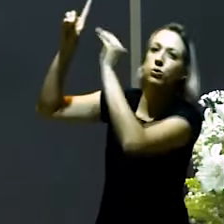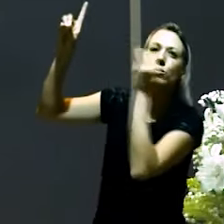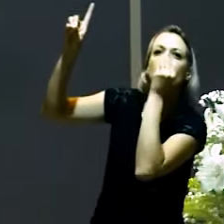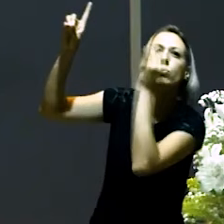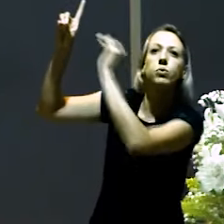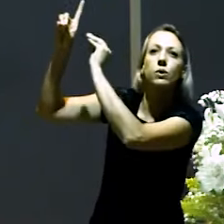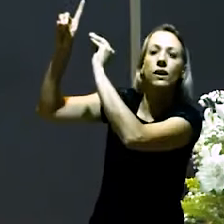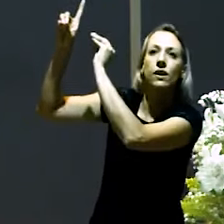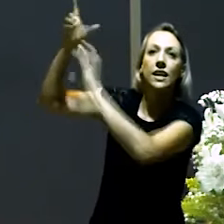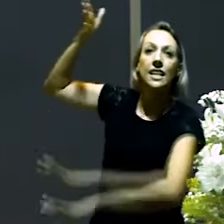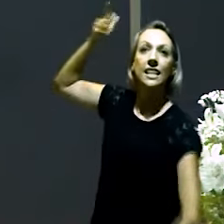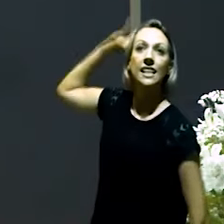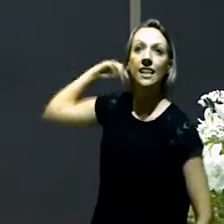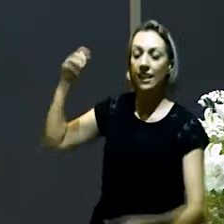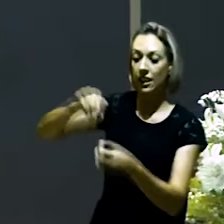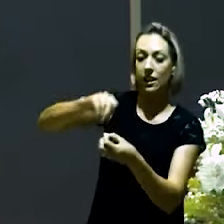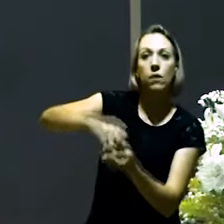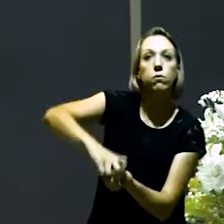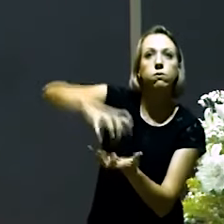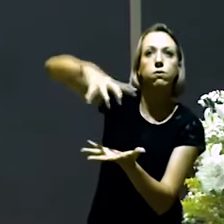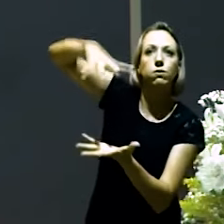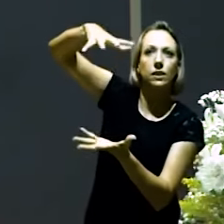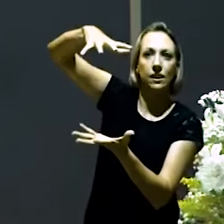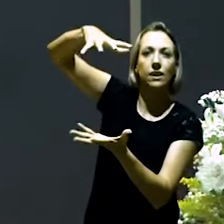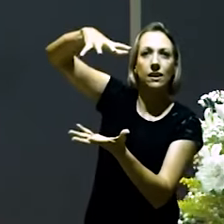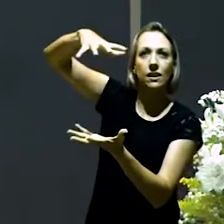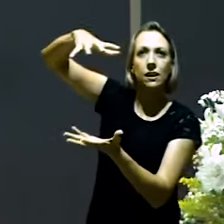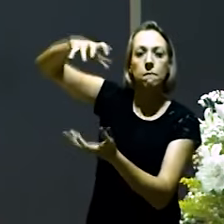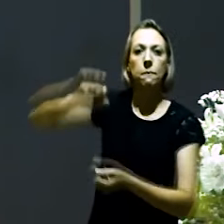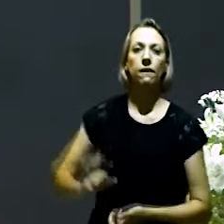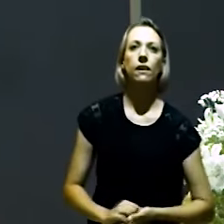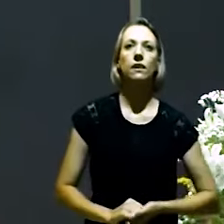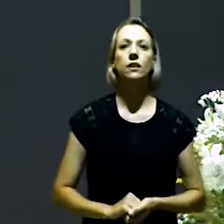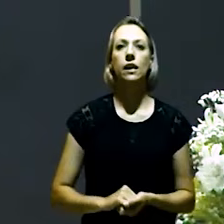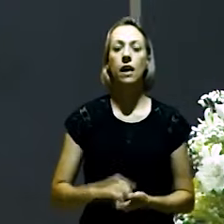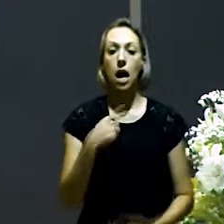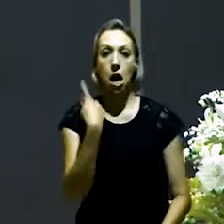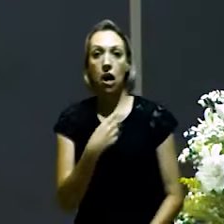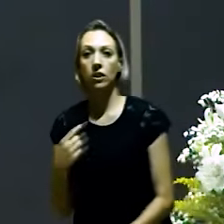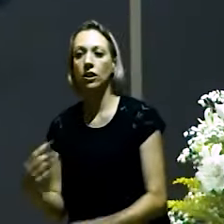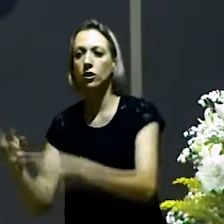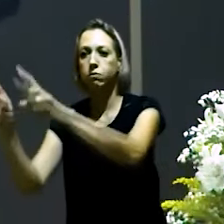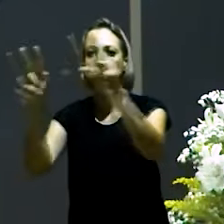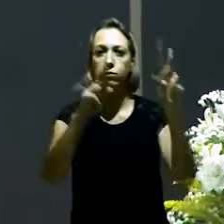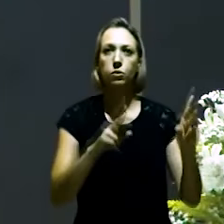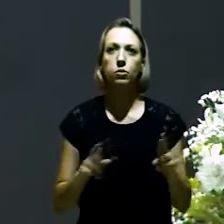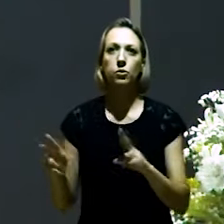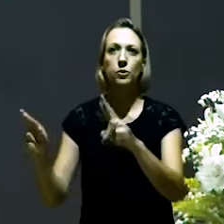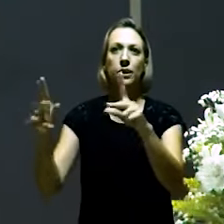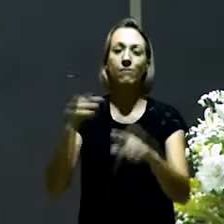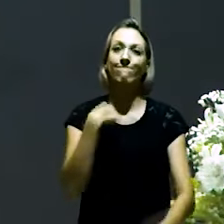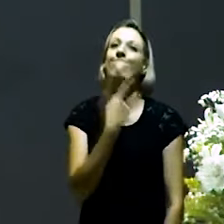revelado no ato da criação, o amor que nos deu uma essência diferente de todos os demais itens da criação. Nós